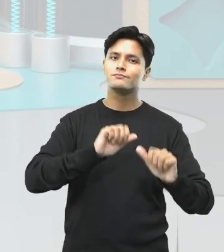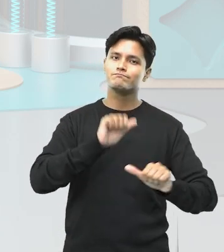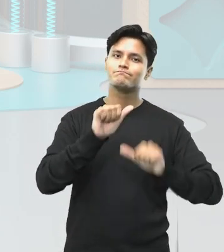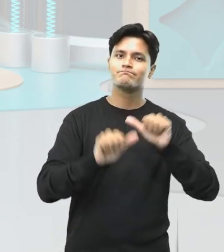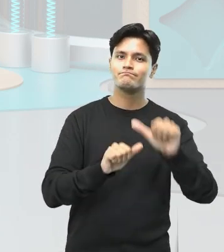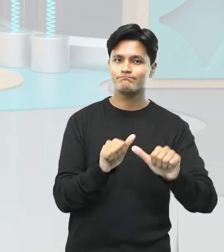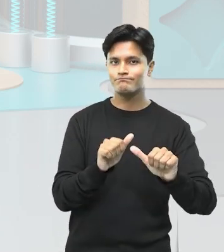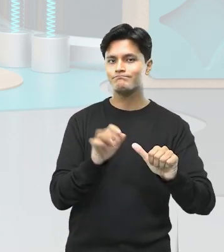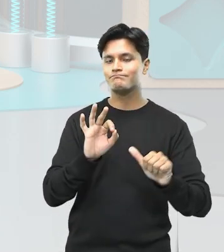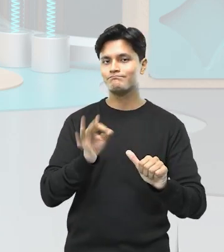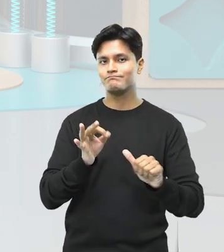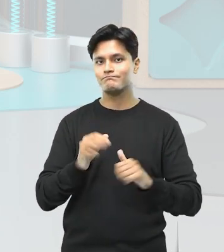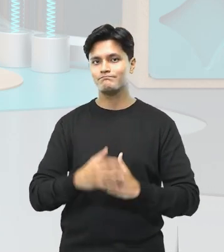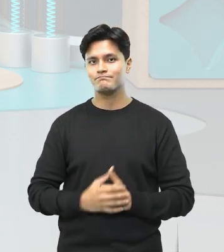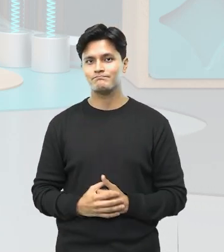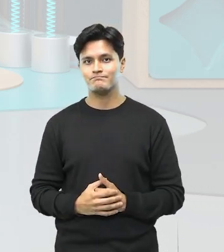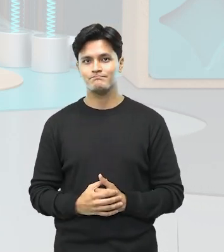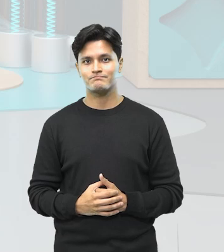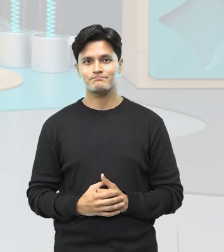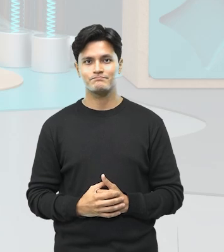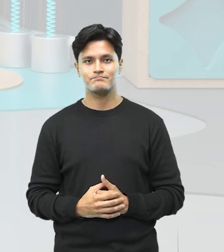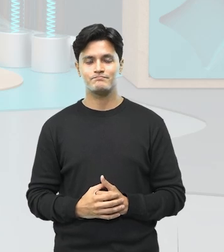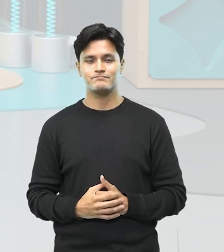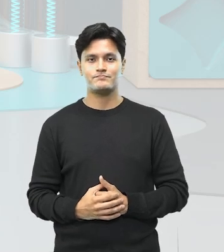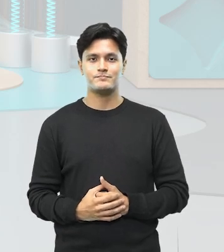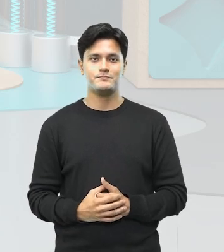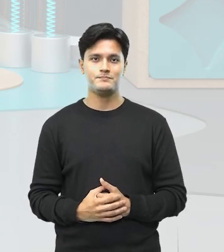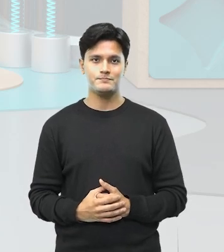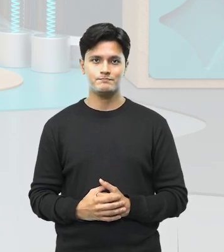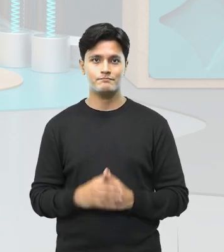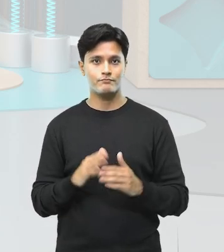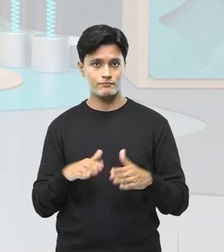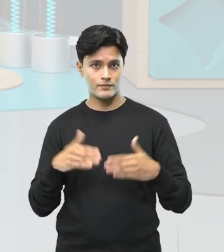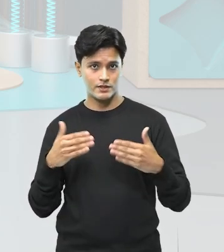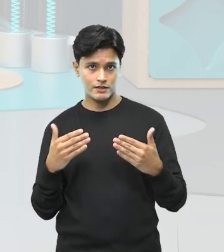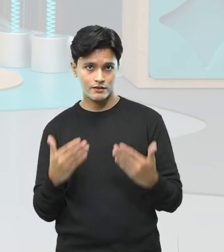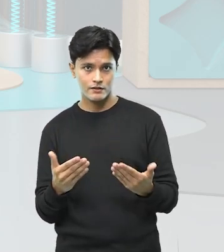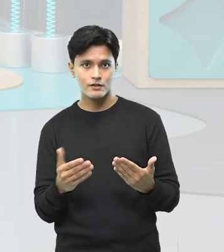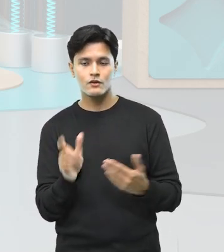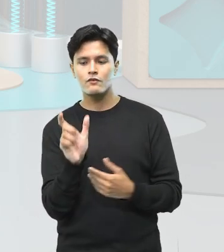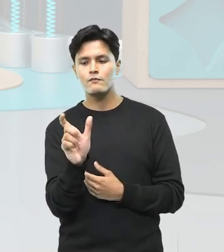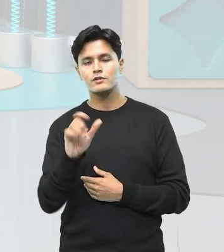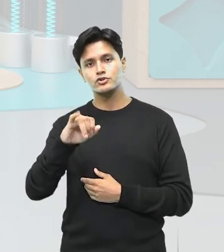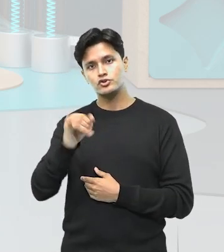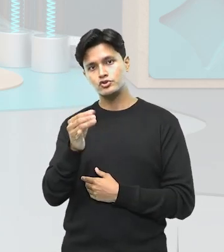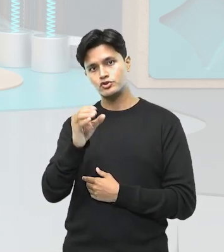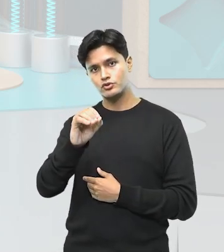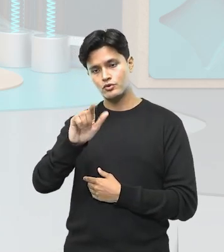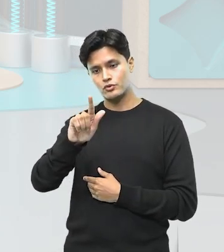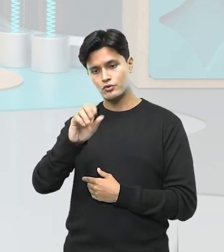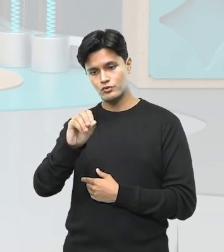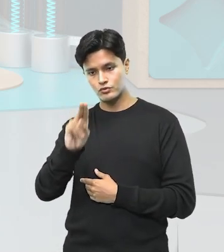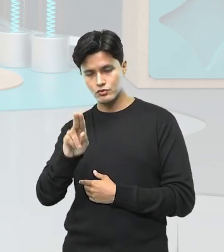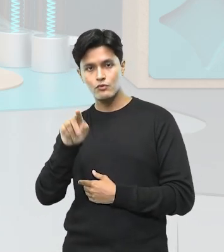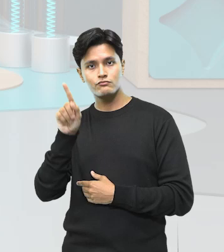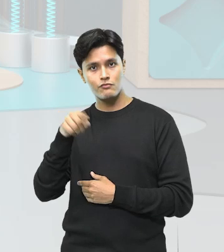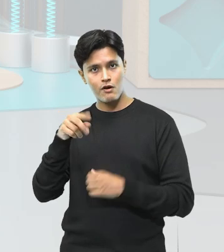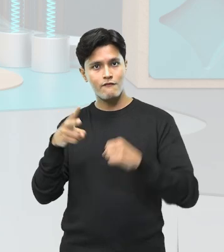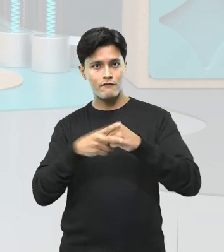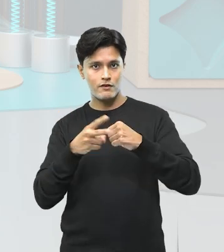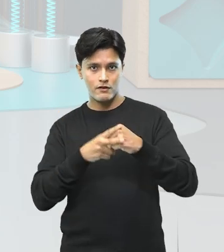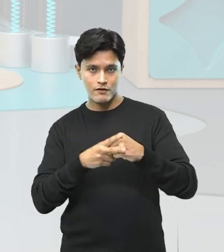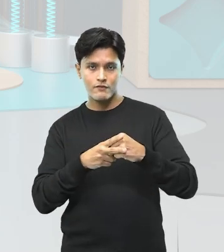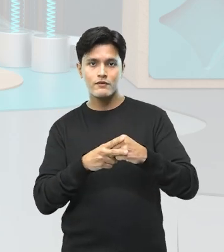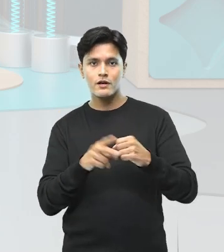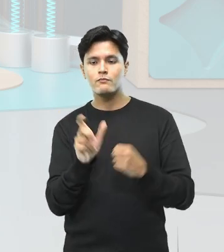bem, jogou mal, ok? Muito bem, então jogou o verbo, bem advérbio, porque a palavra